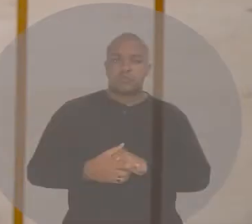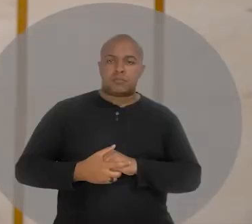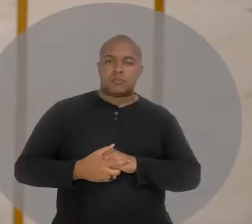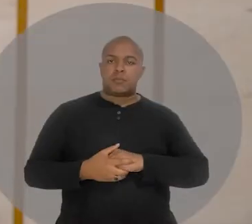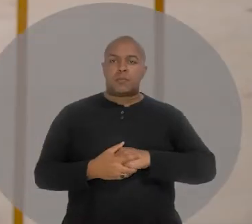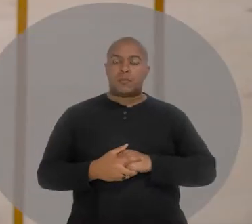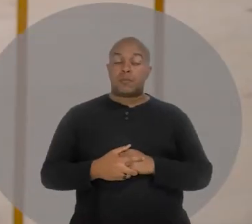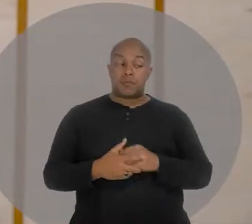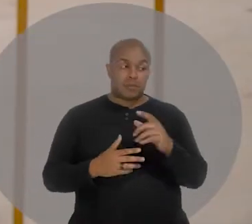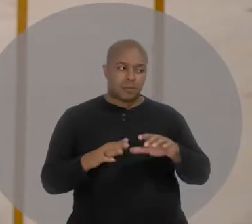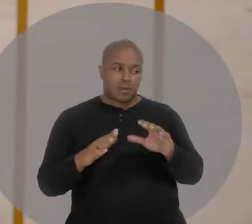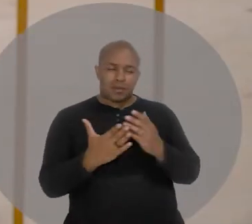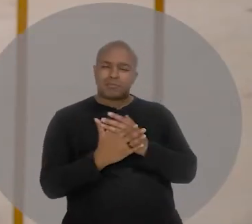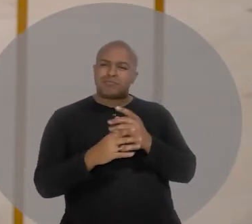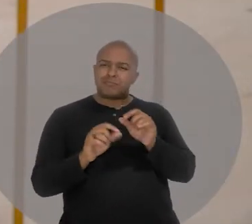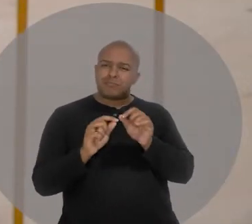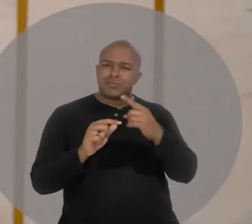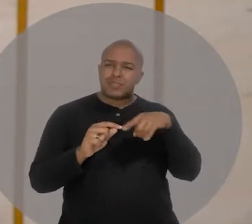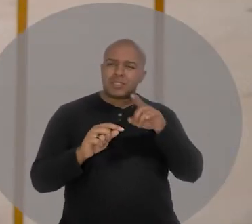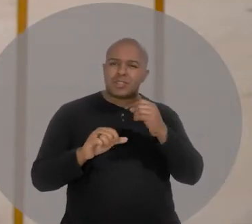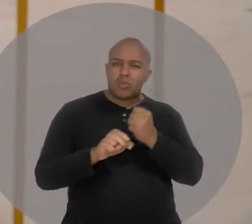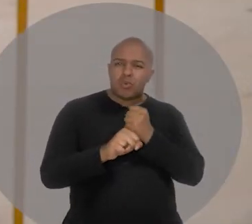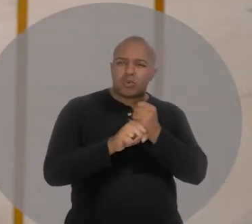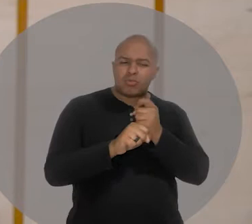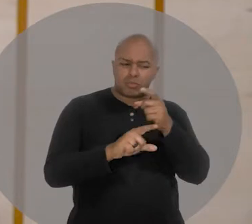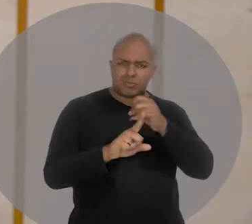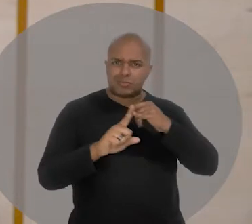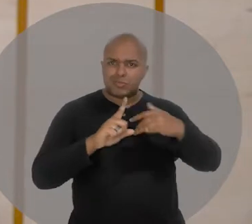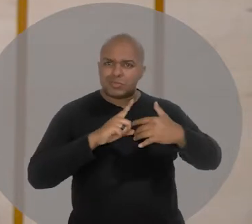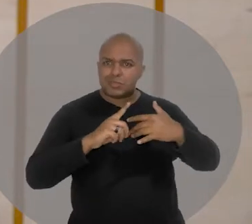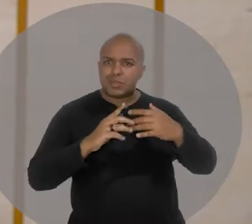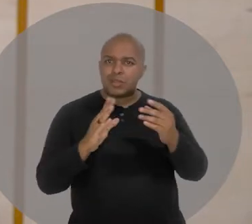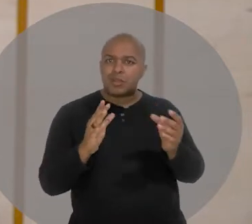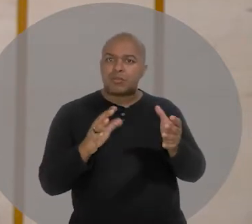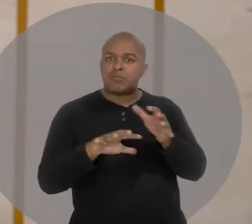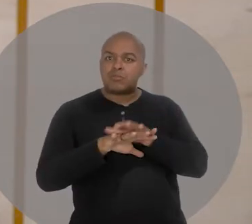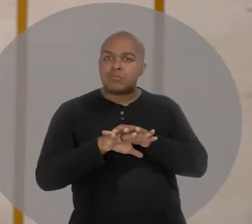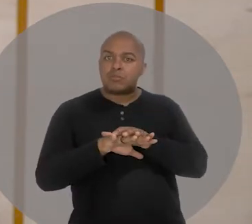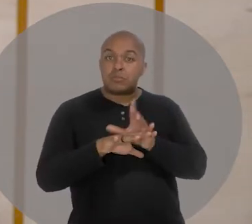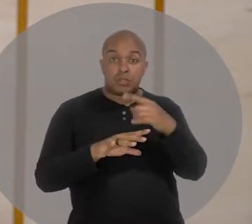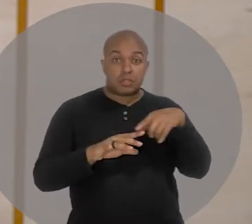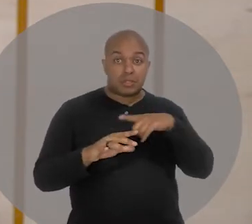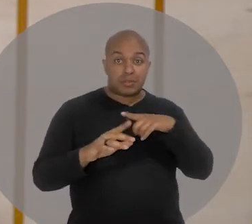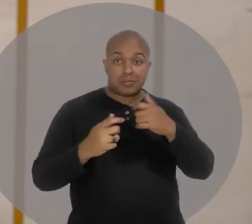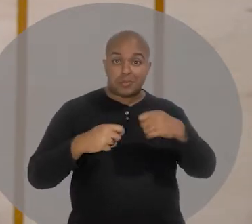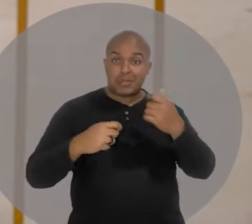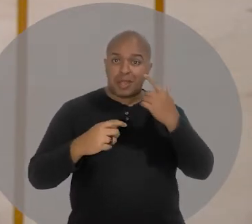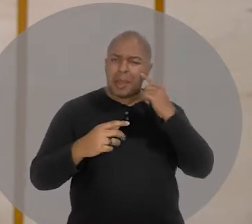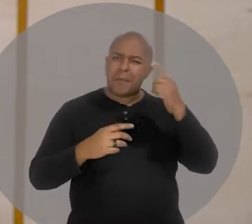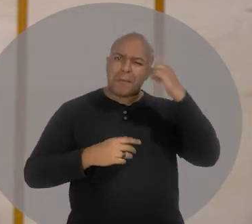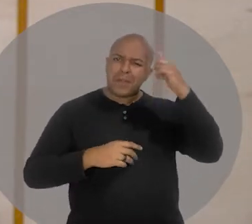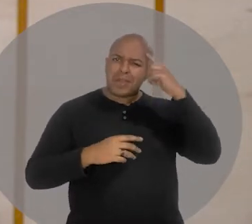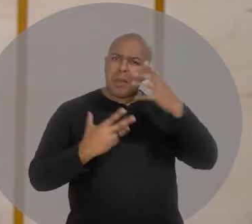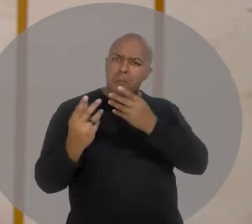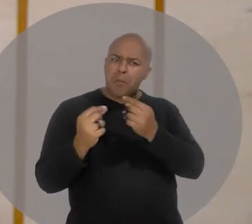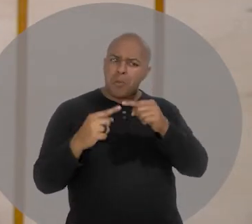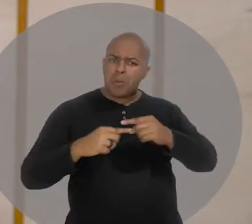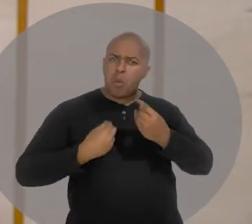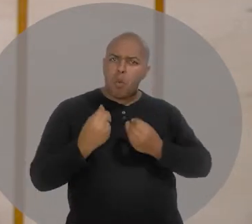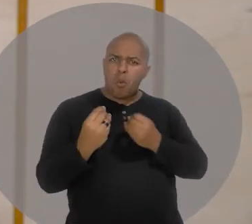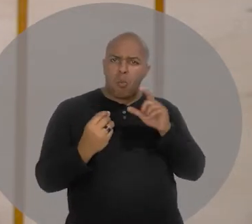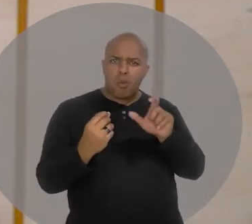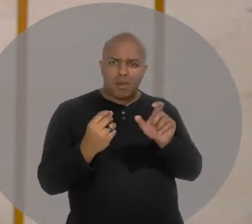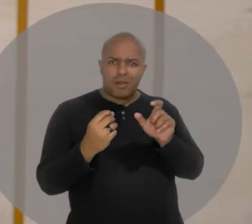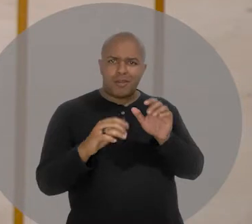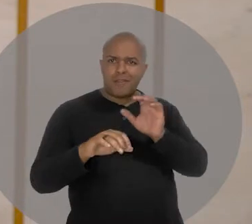Para efetivamente a gente construir uma sociedade inclusiva, a gente tem que pensar muito bem como que vai ser